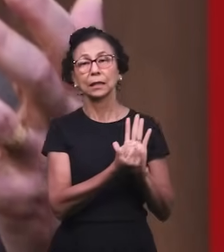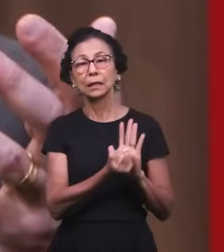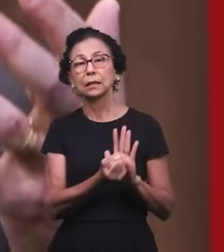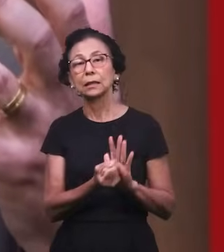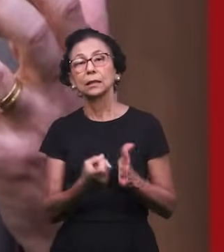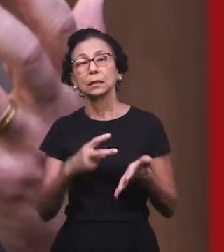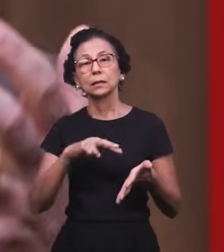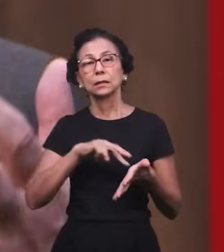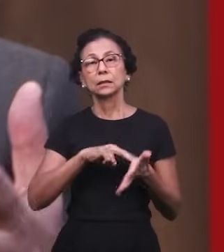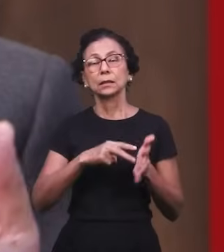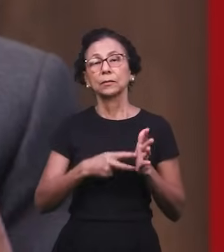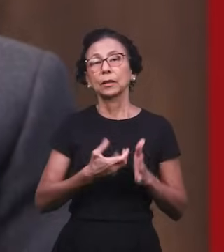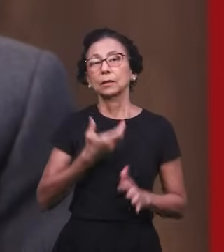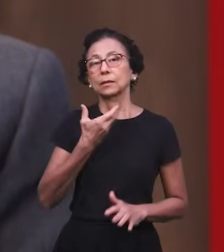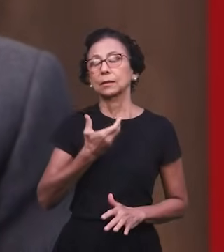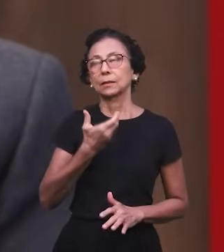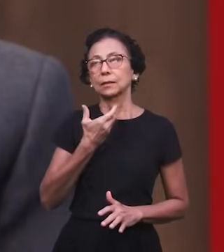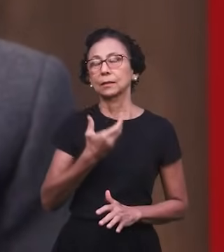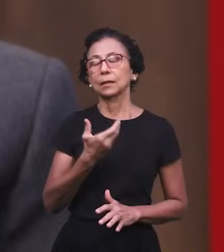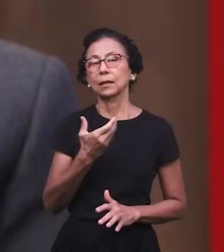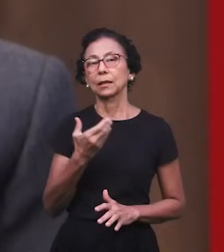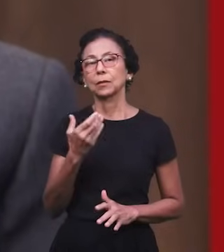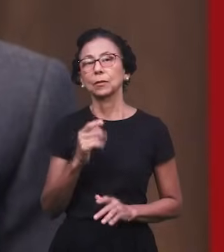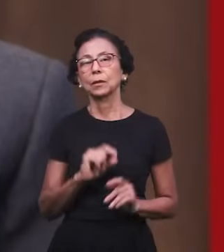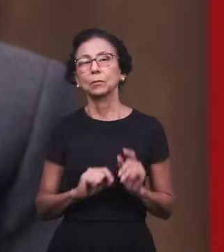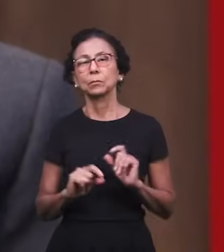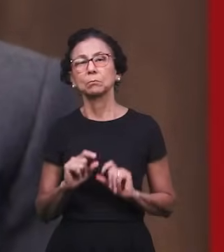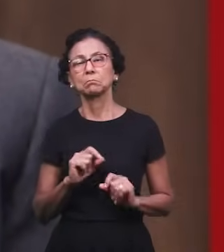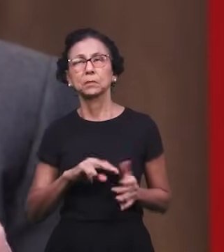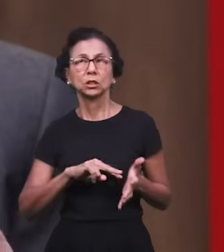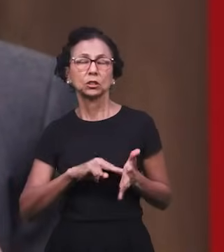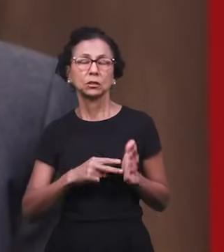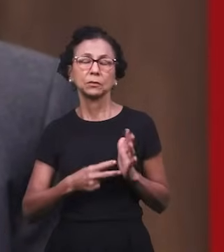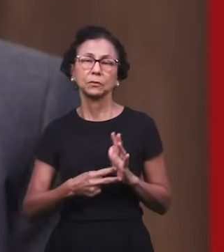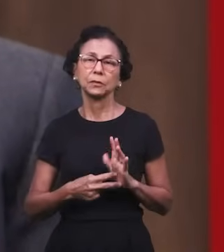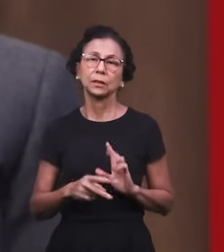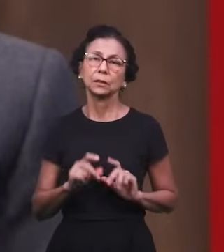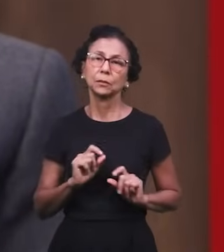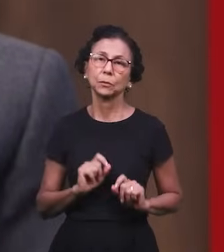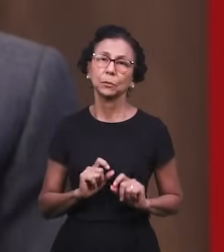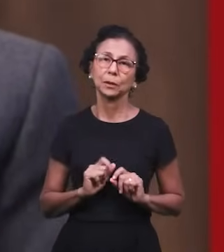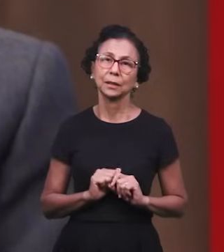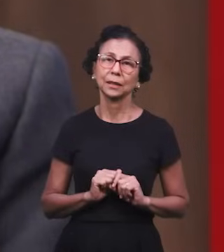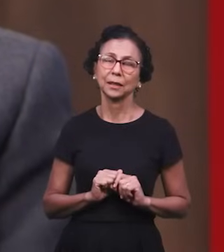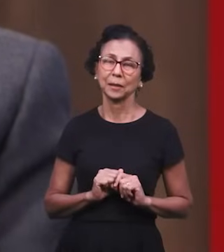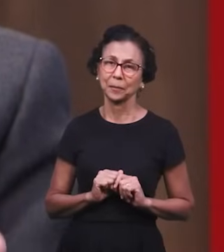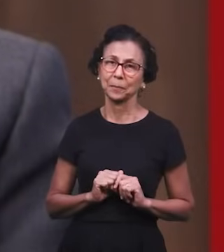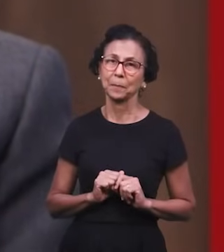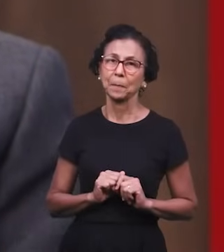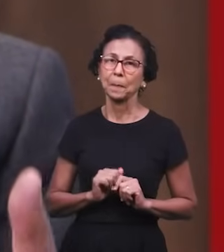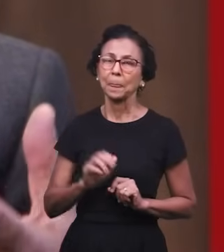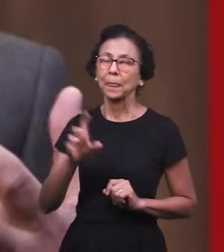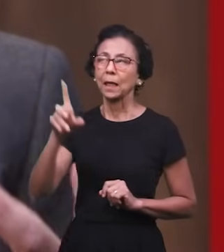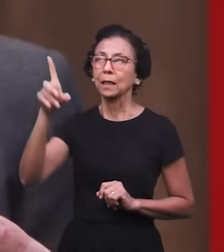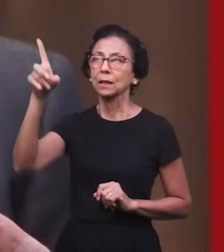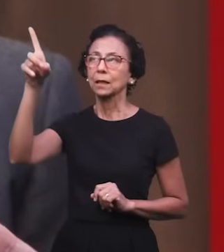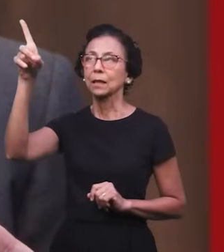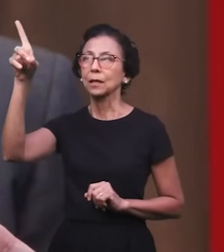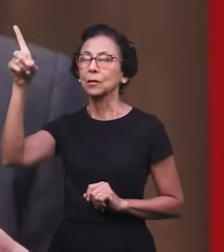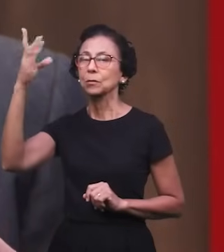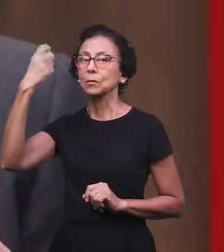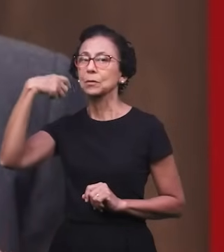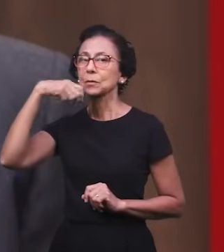do Pai de Deus para com o homem. Porque o Natal é isso. É quando ele envia o seu Filho, o